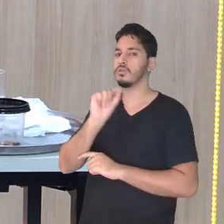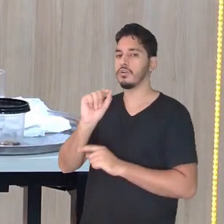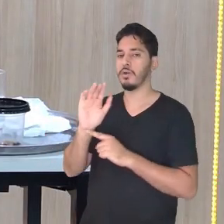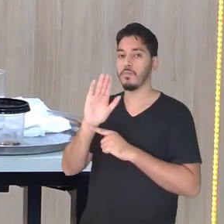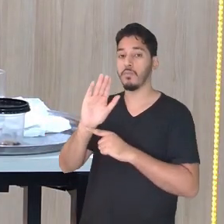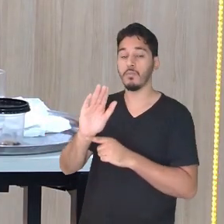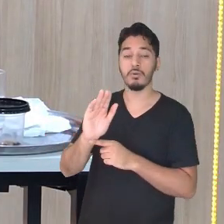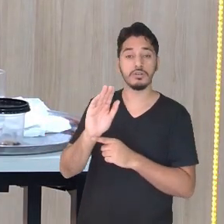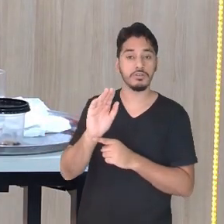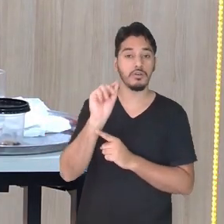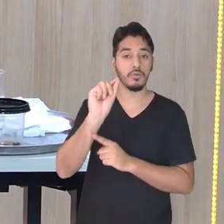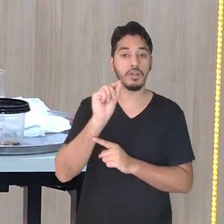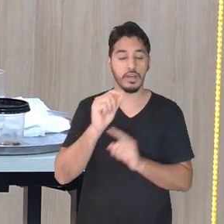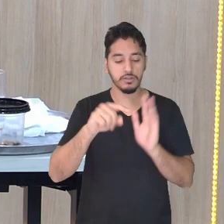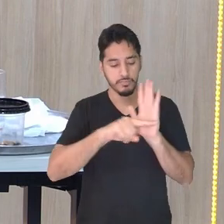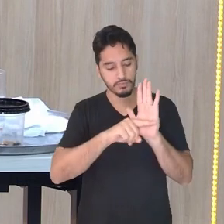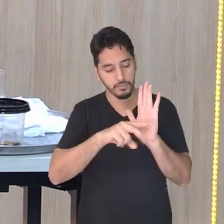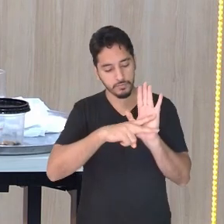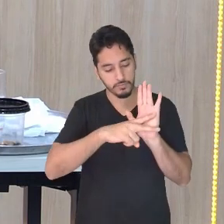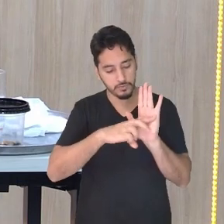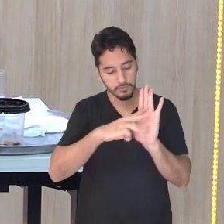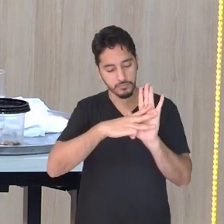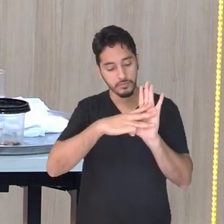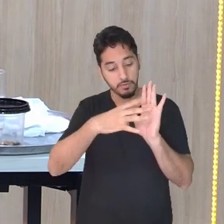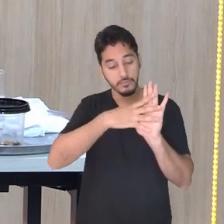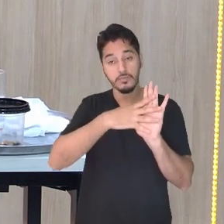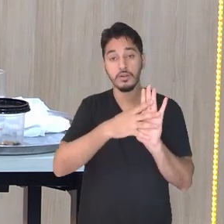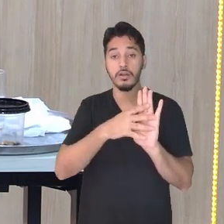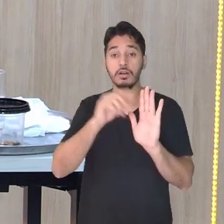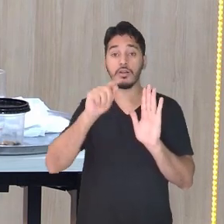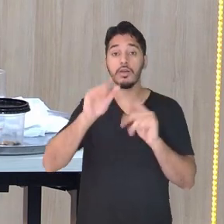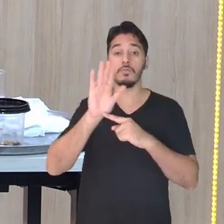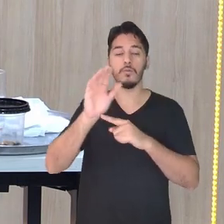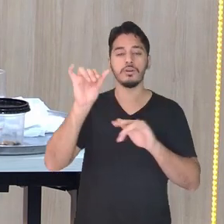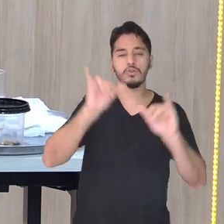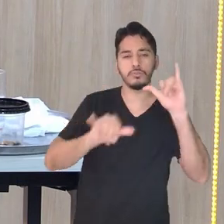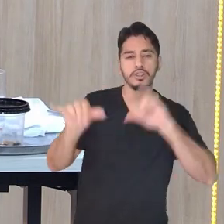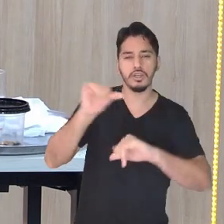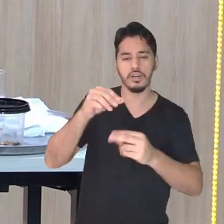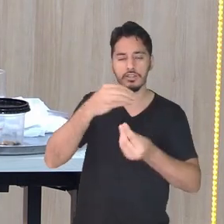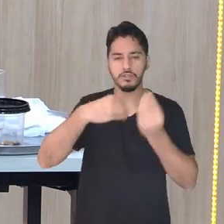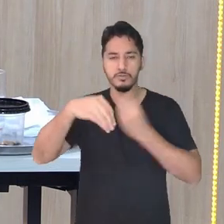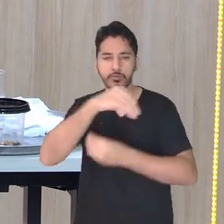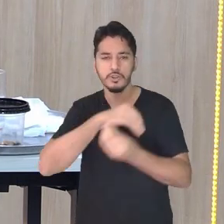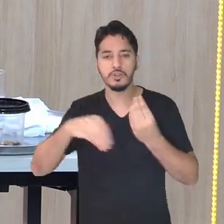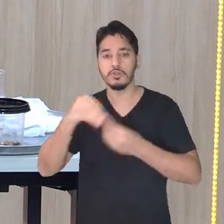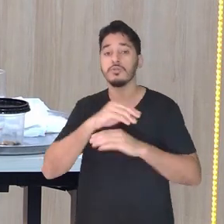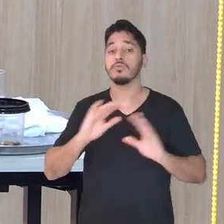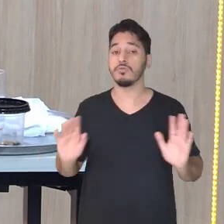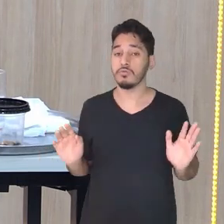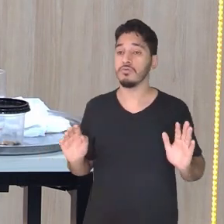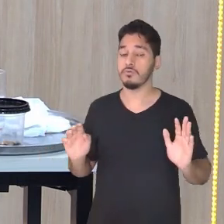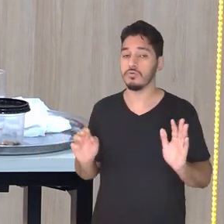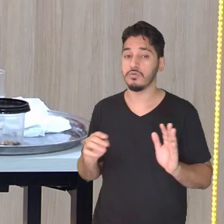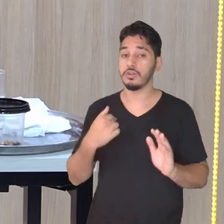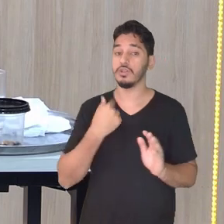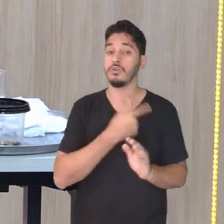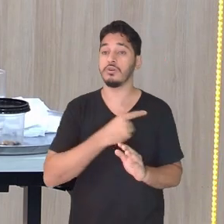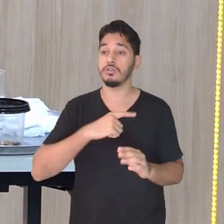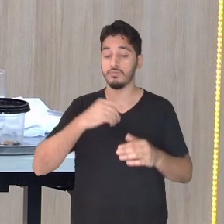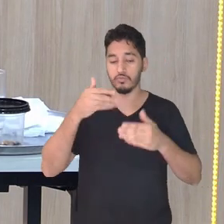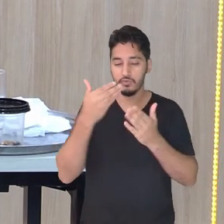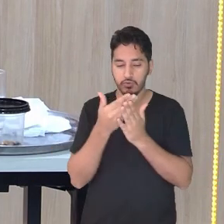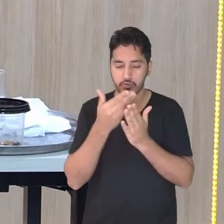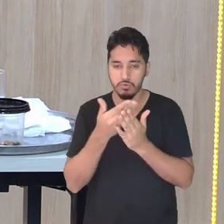as fases, né, que apresentam as substâncias, as misturas que nós estamos